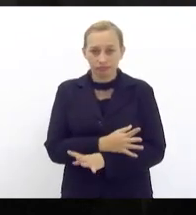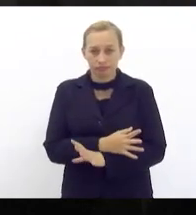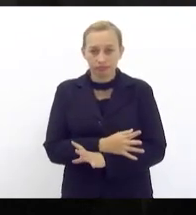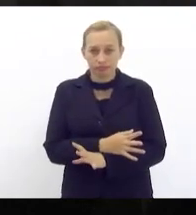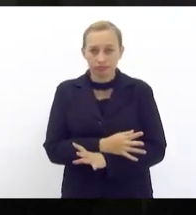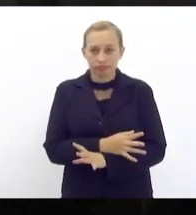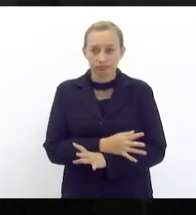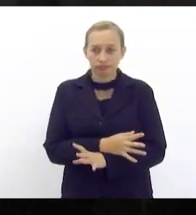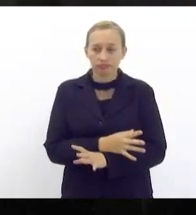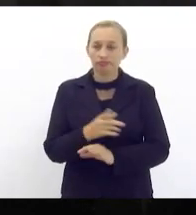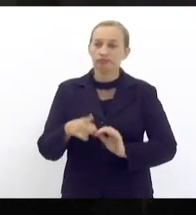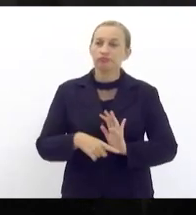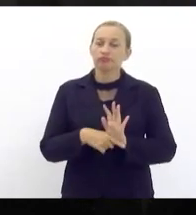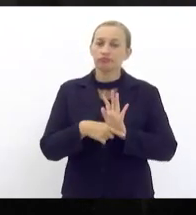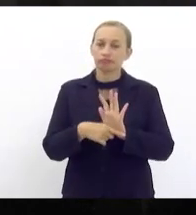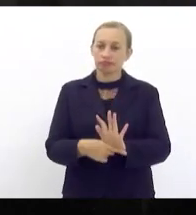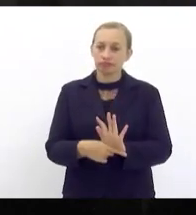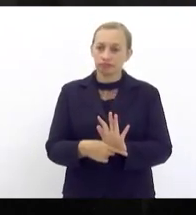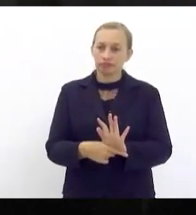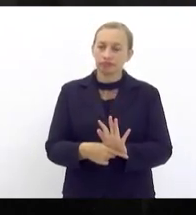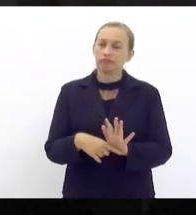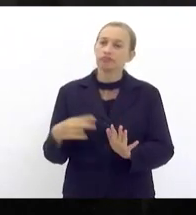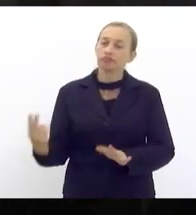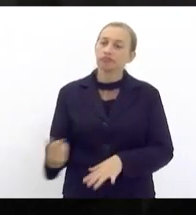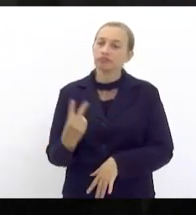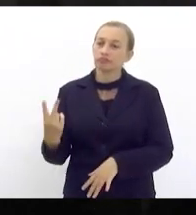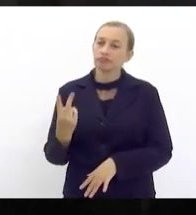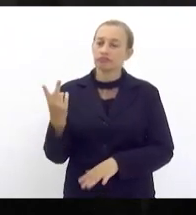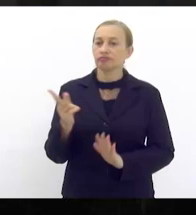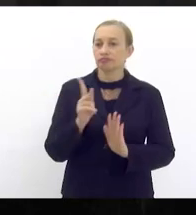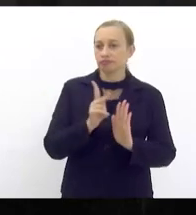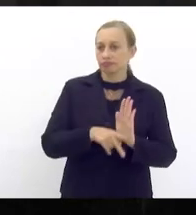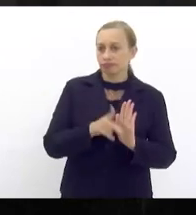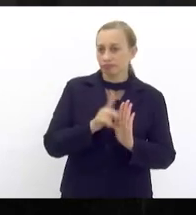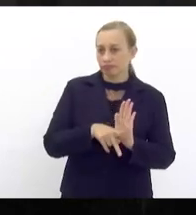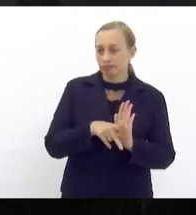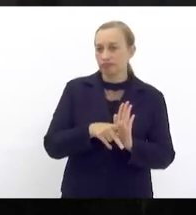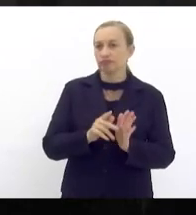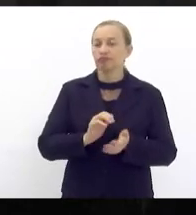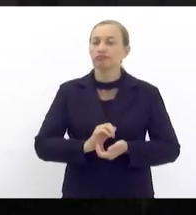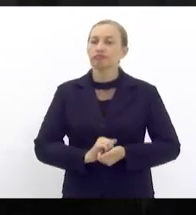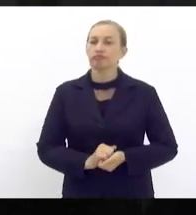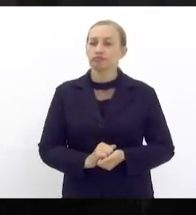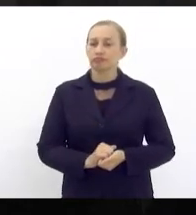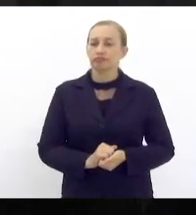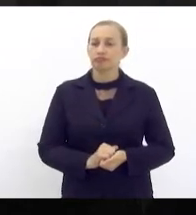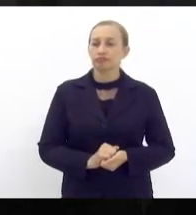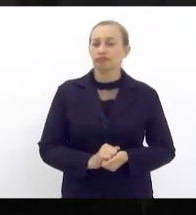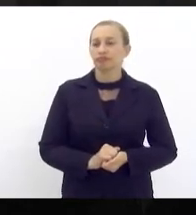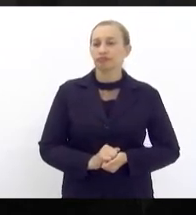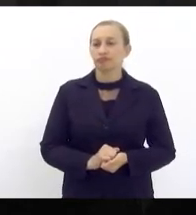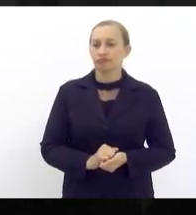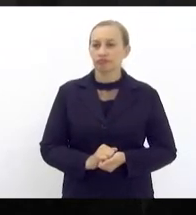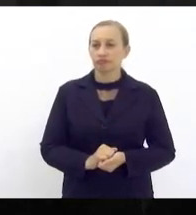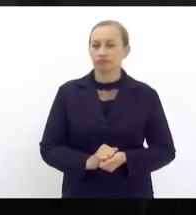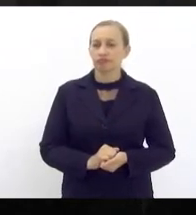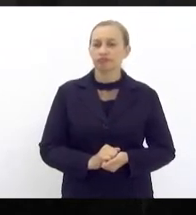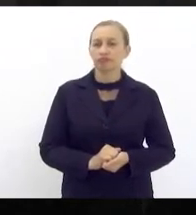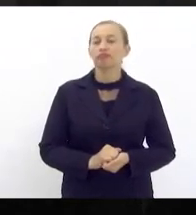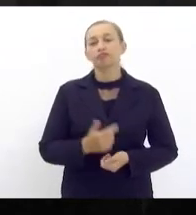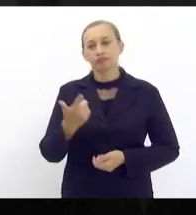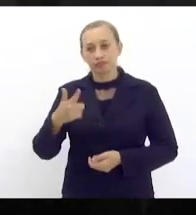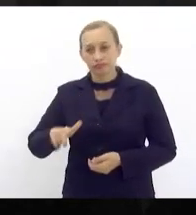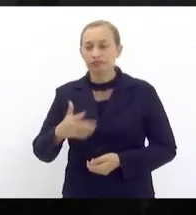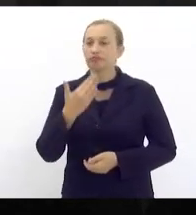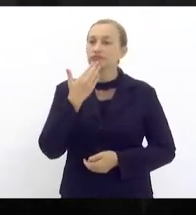prontas para contribuir com o enriquecimento e com a robustez dessa proposta de lei e deixar aqui